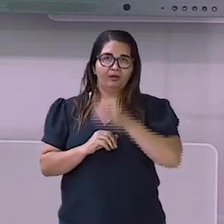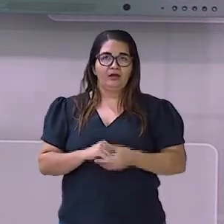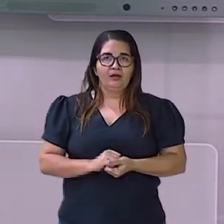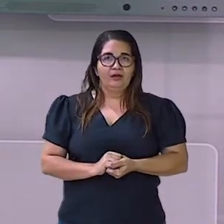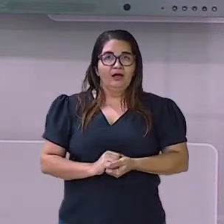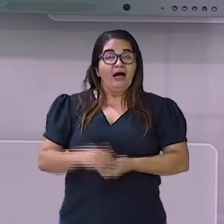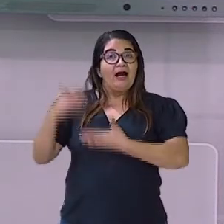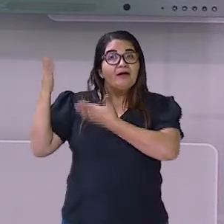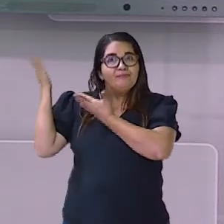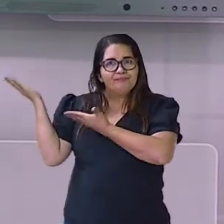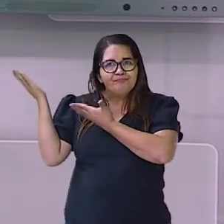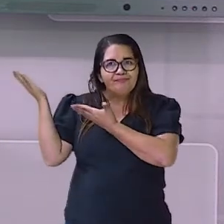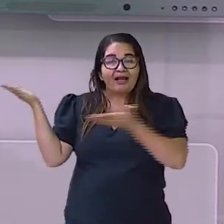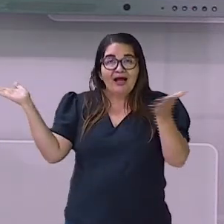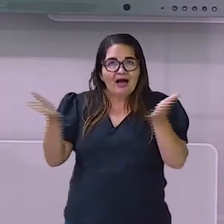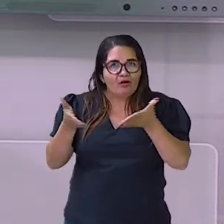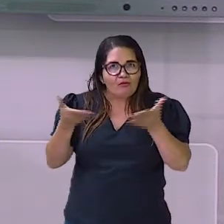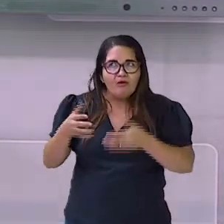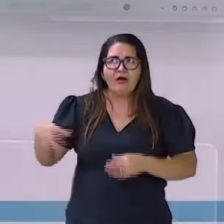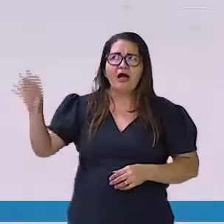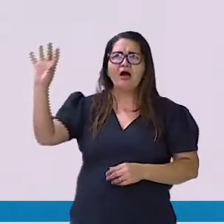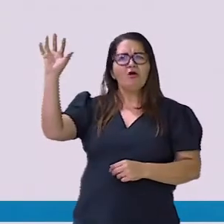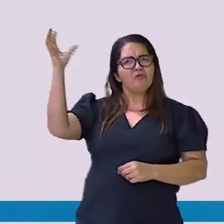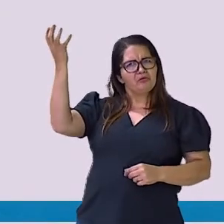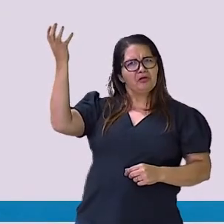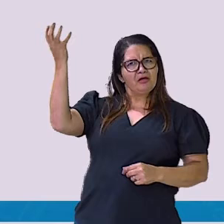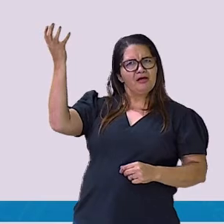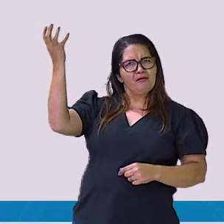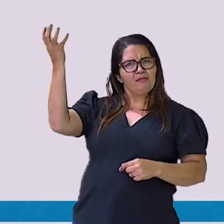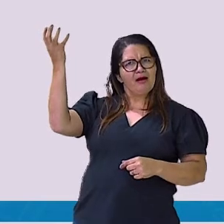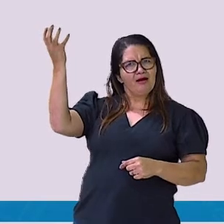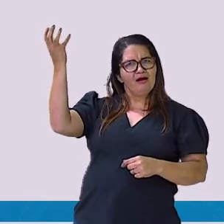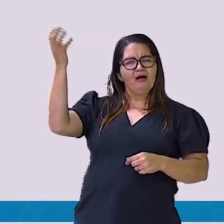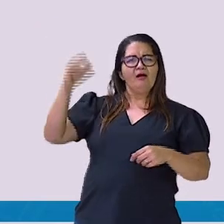Clima desértico. Suas características principais são